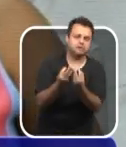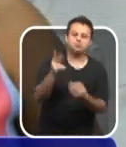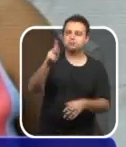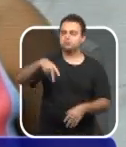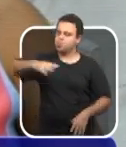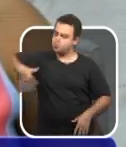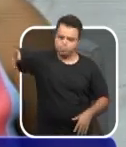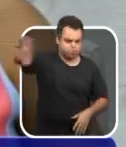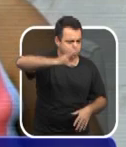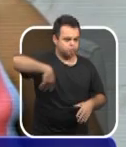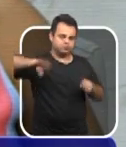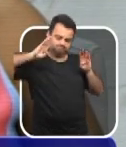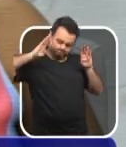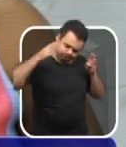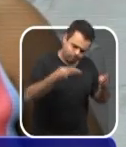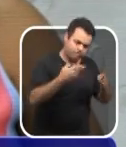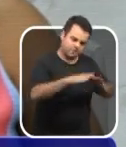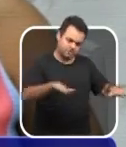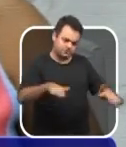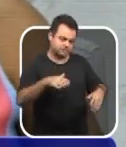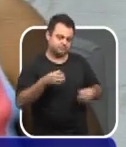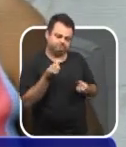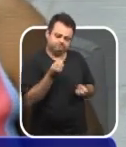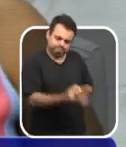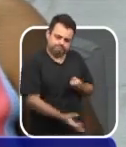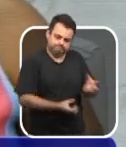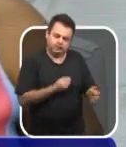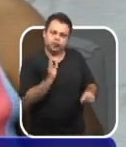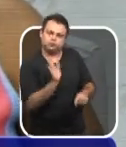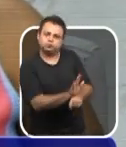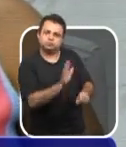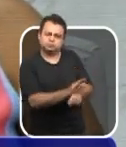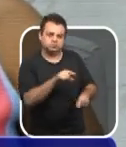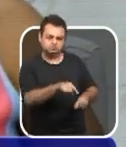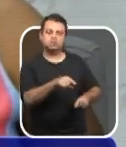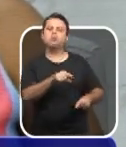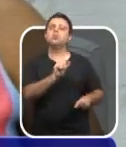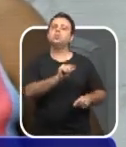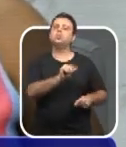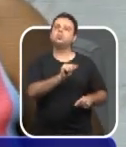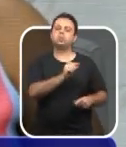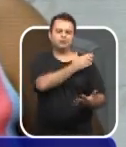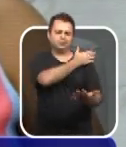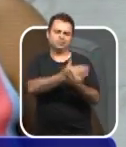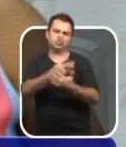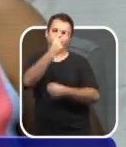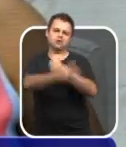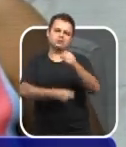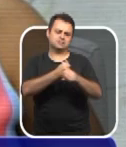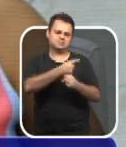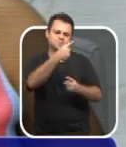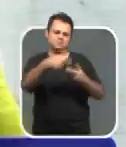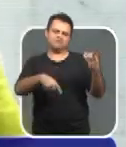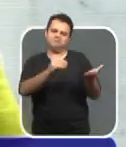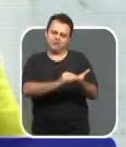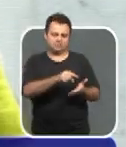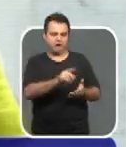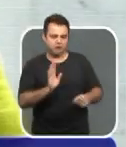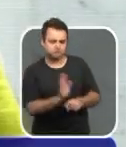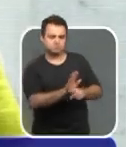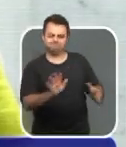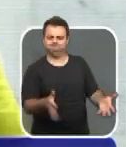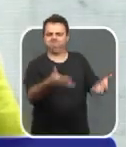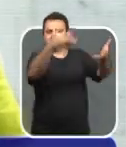né? Para a gente fazer com que essa criança recupere 2 anos de pandemia. É muito triste isso. A